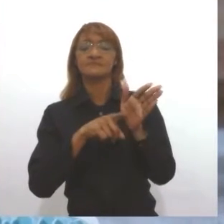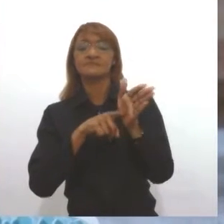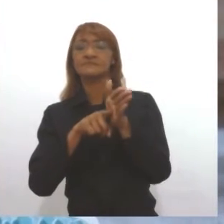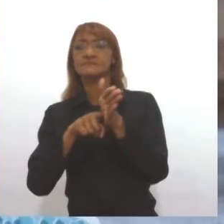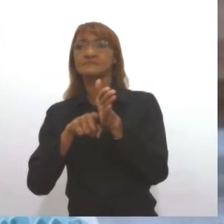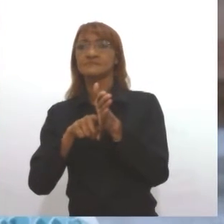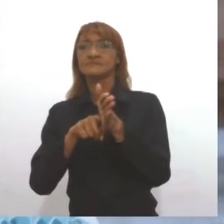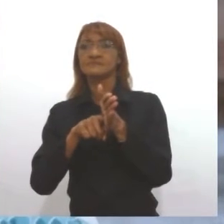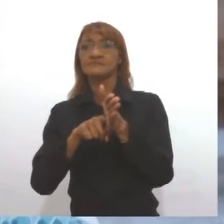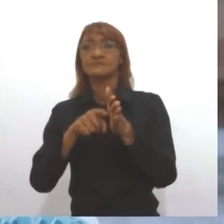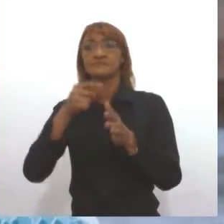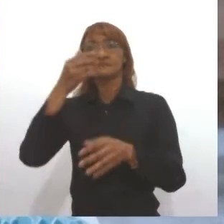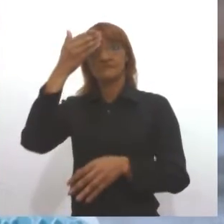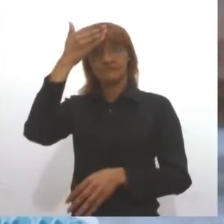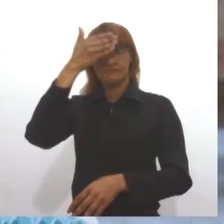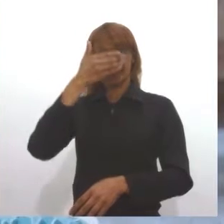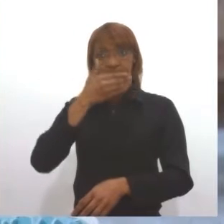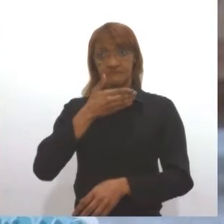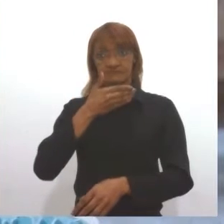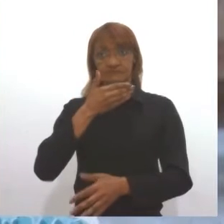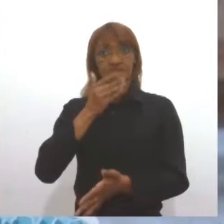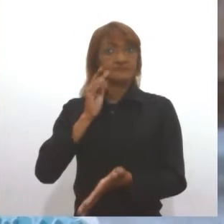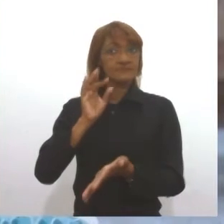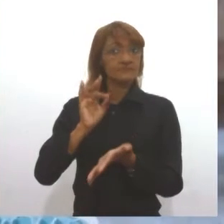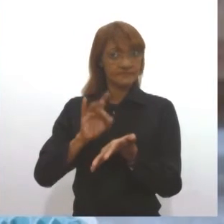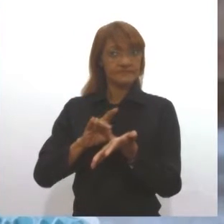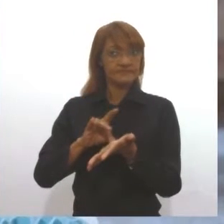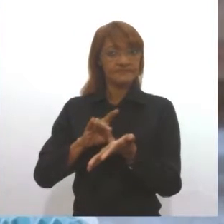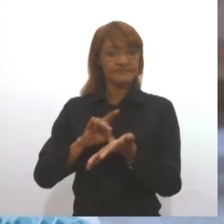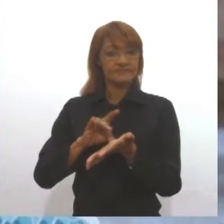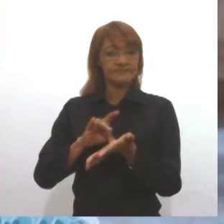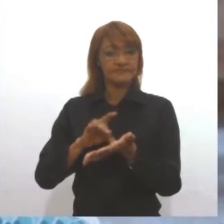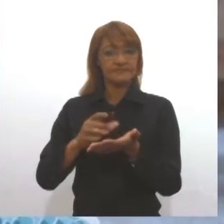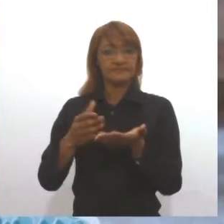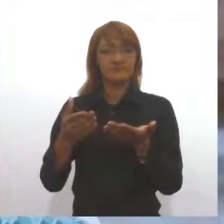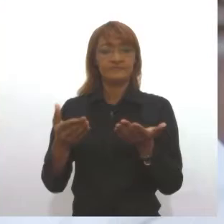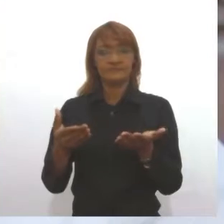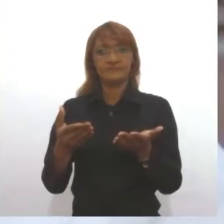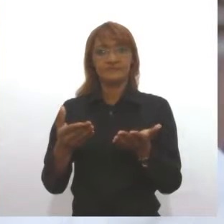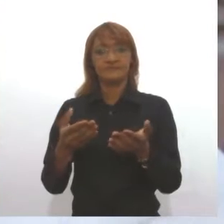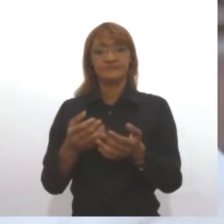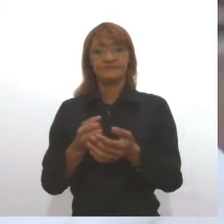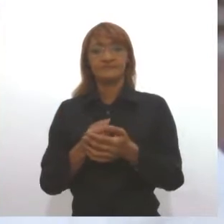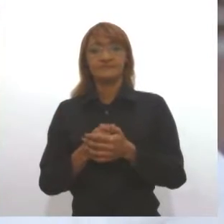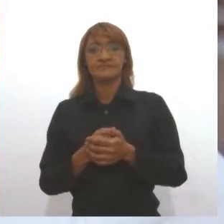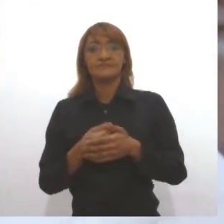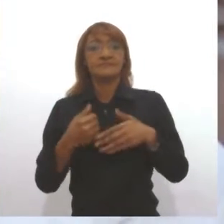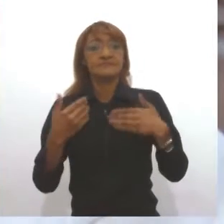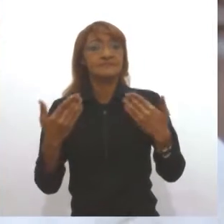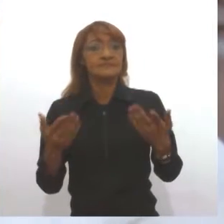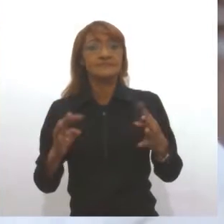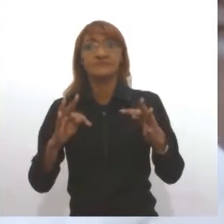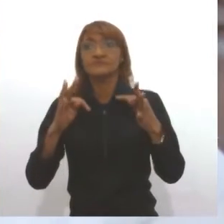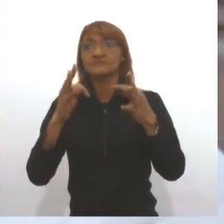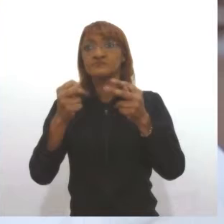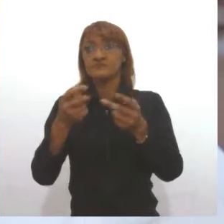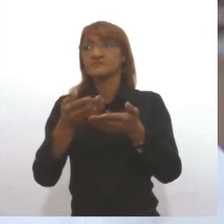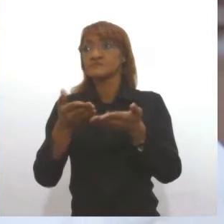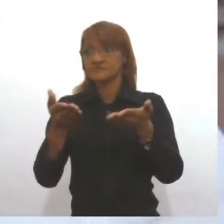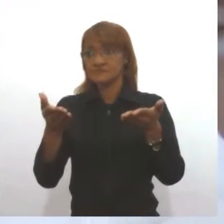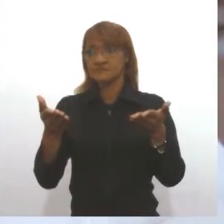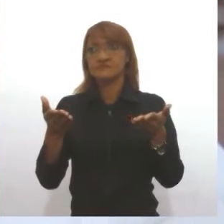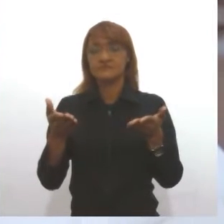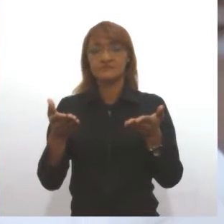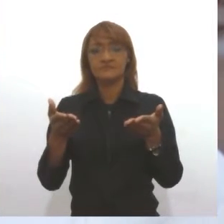comprovar, certificar, né? Tornar verdadeiro. Então, todos que esperam